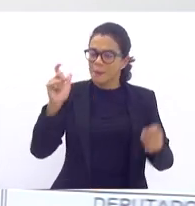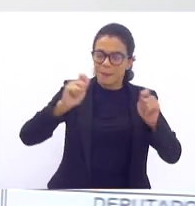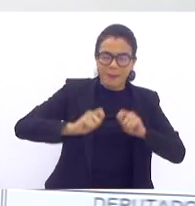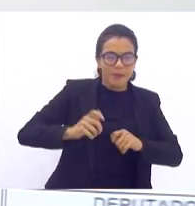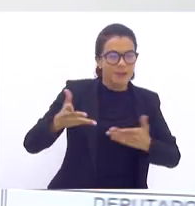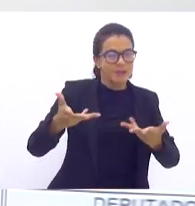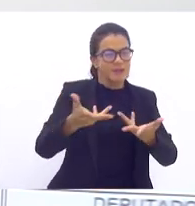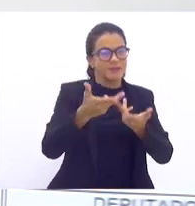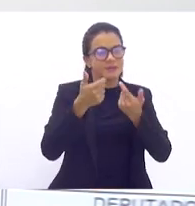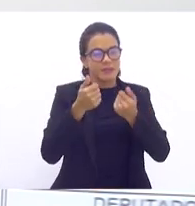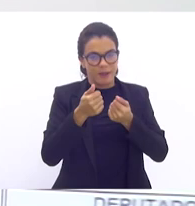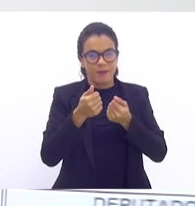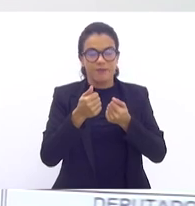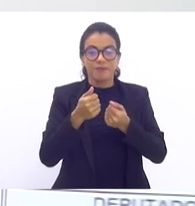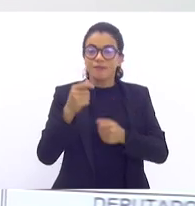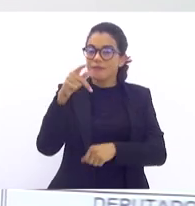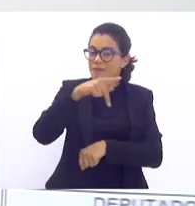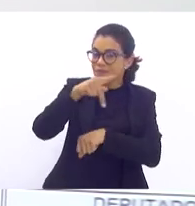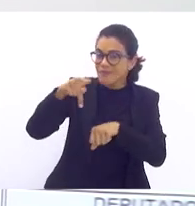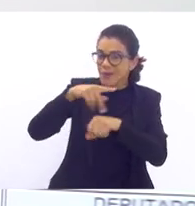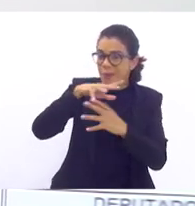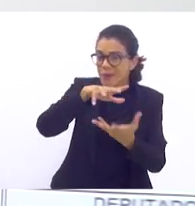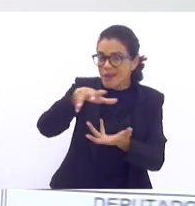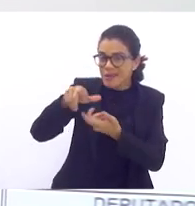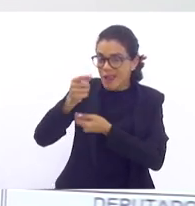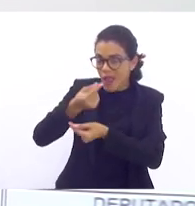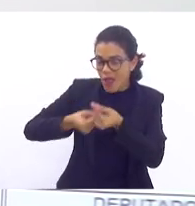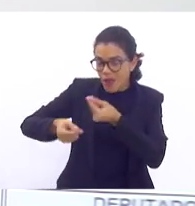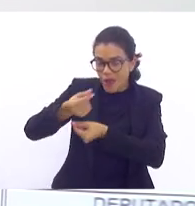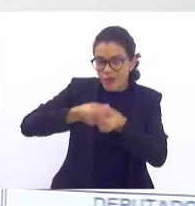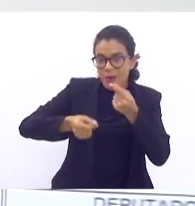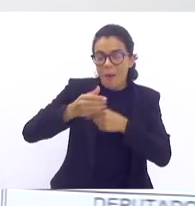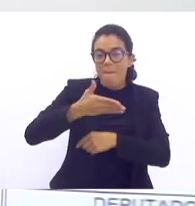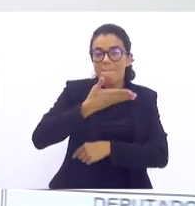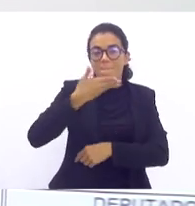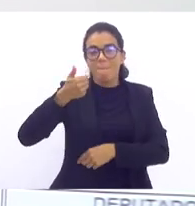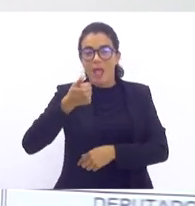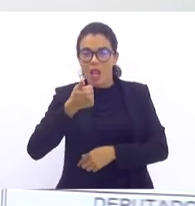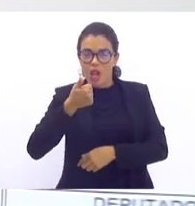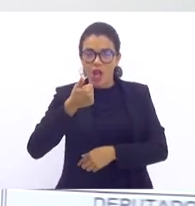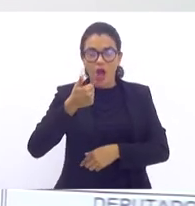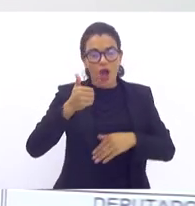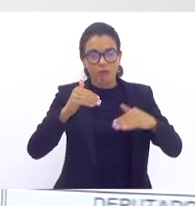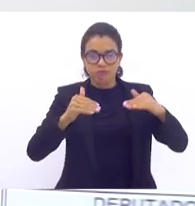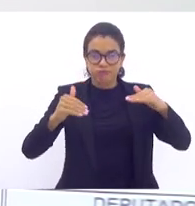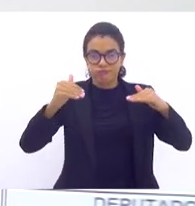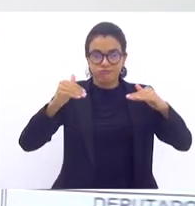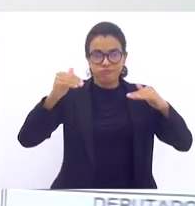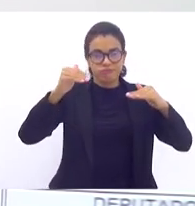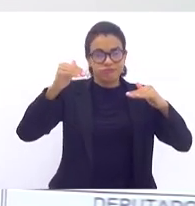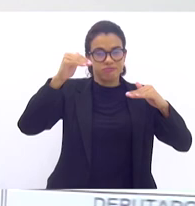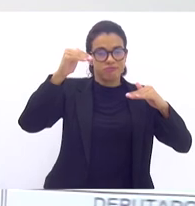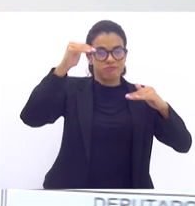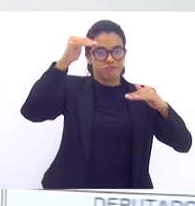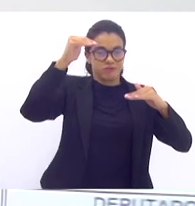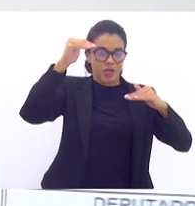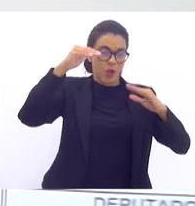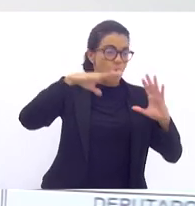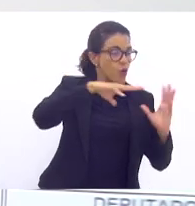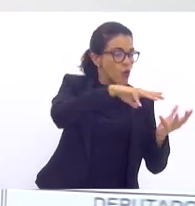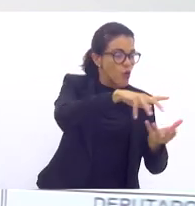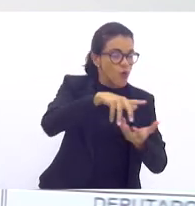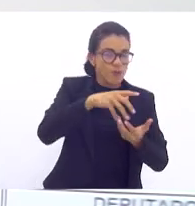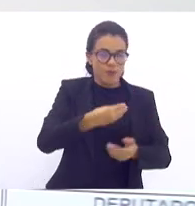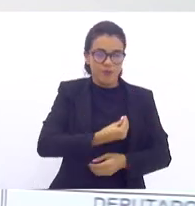Fantástico é o país que economicamente hoje melhor se enquadra dentro da transição que o mundo tá